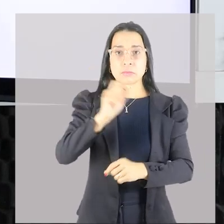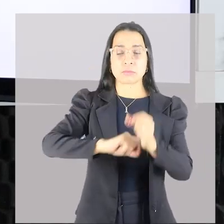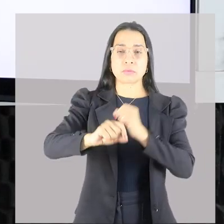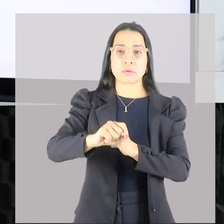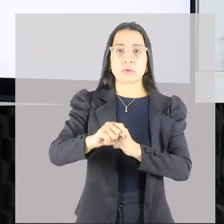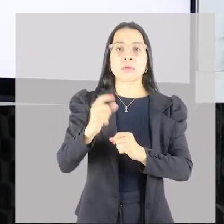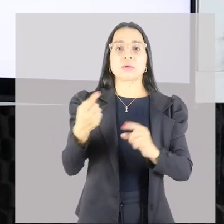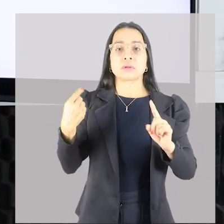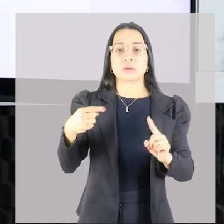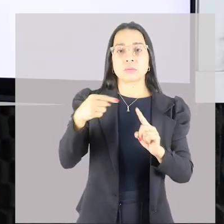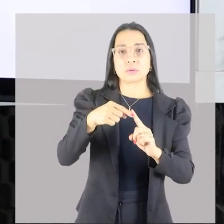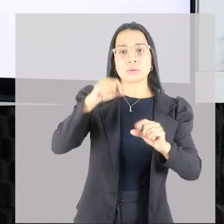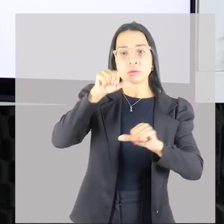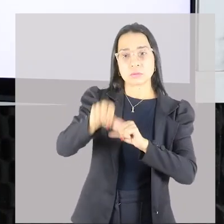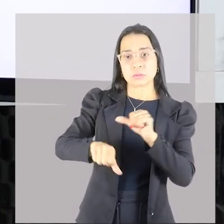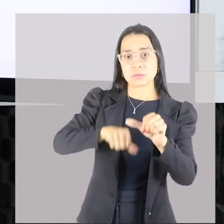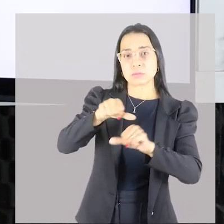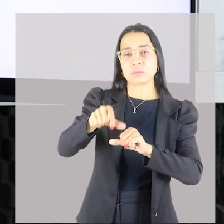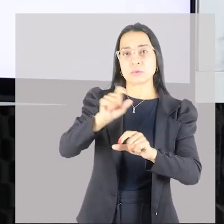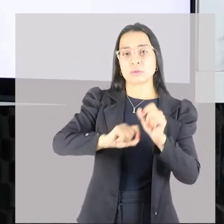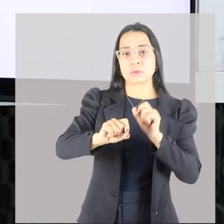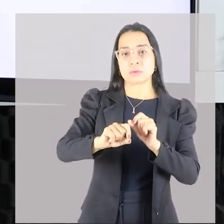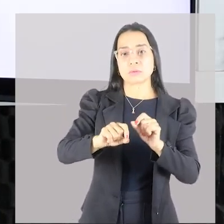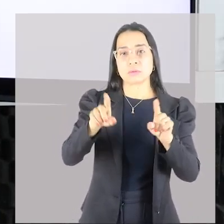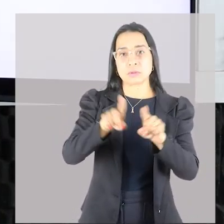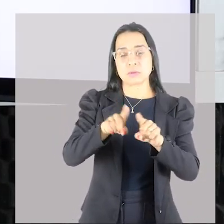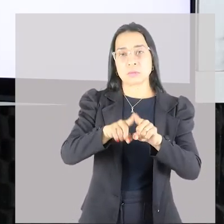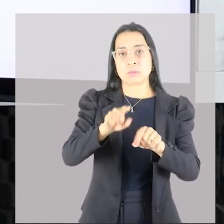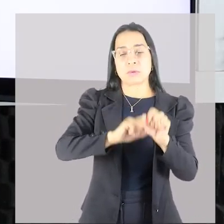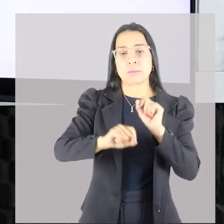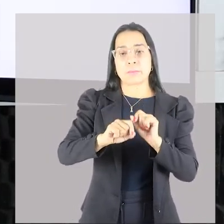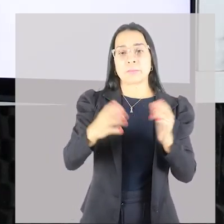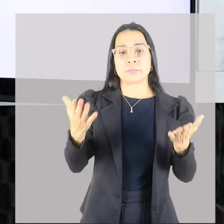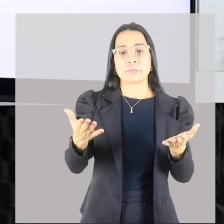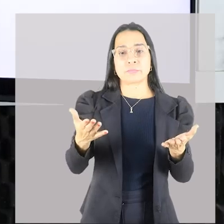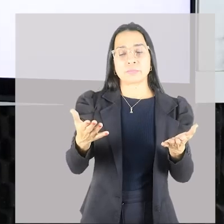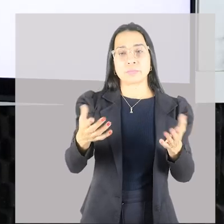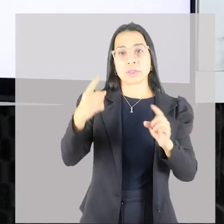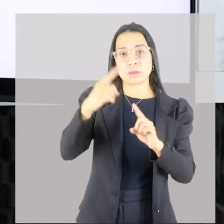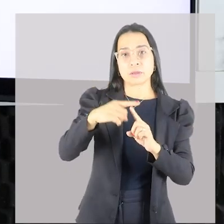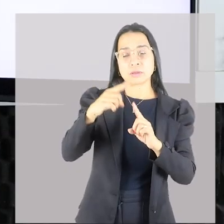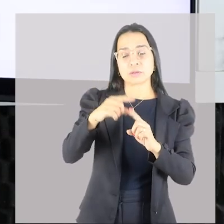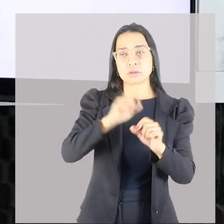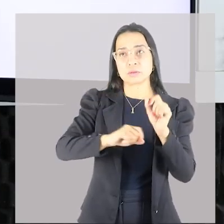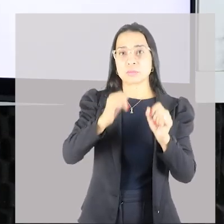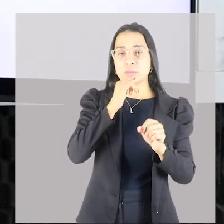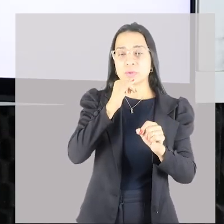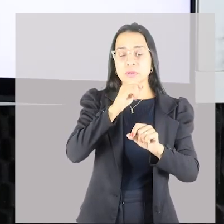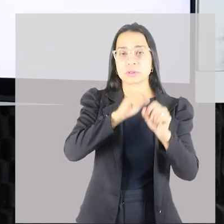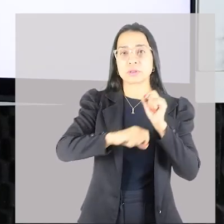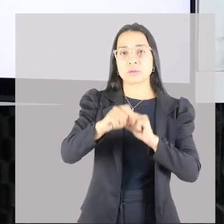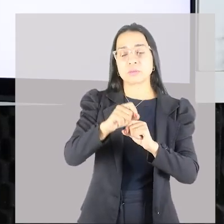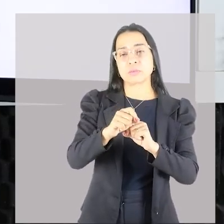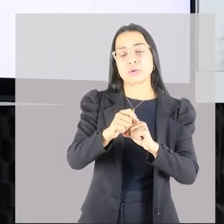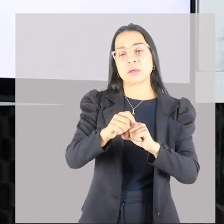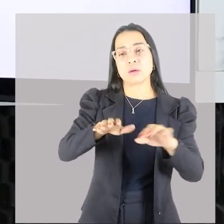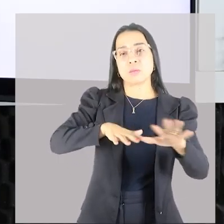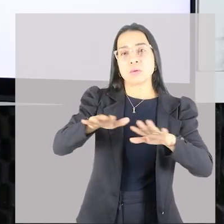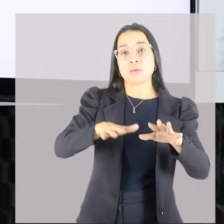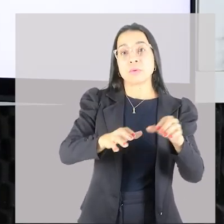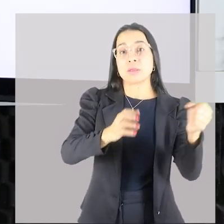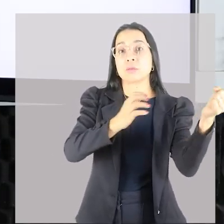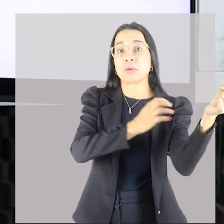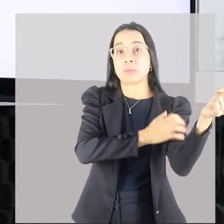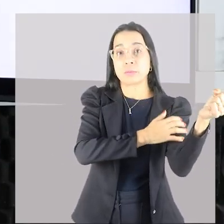essas causas elas vão também mudando ao longo do tempo. É tipo o movimento feminista, por exemplo. A causa principal um dia já foi o direito ao